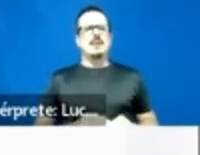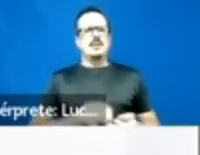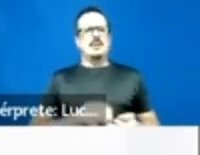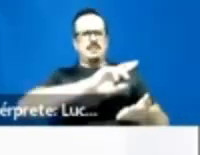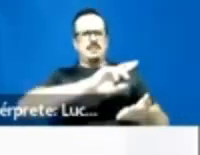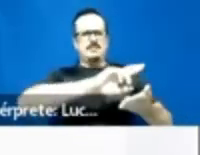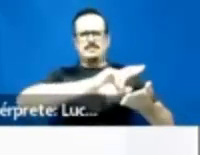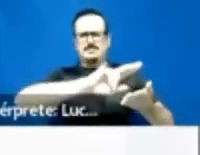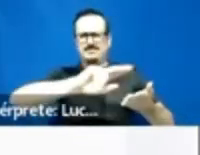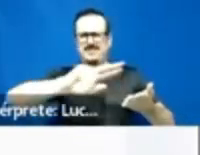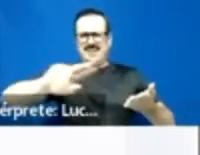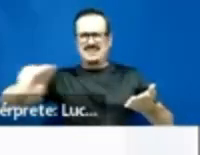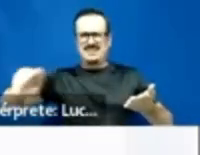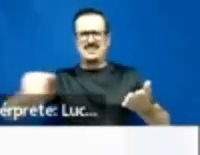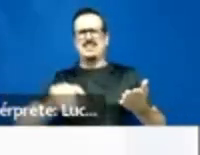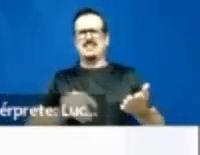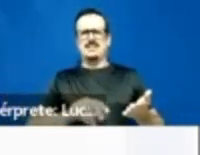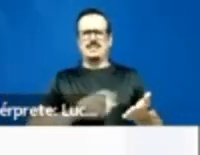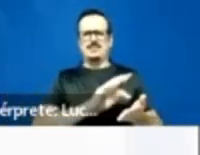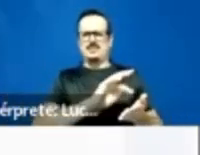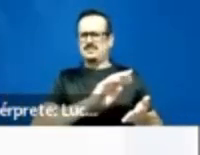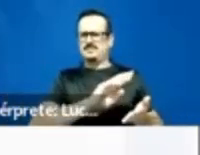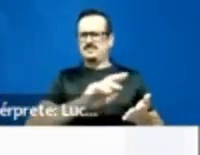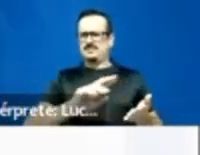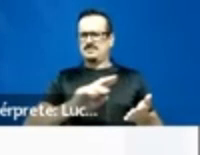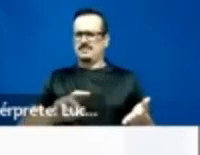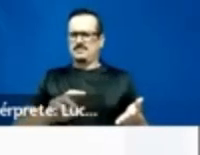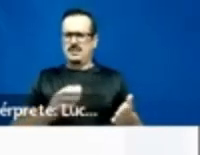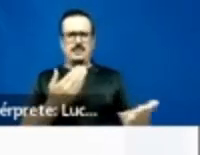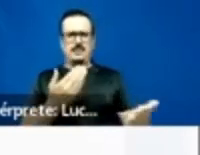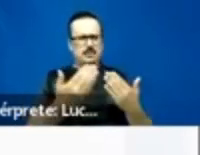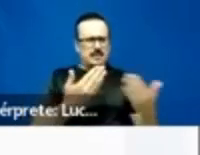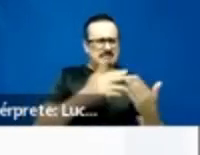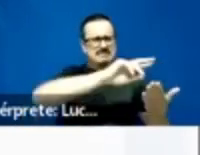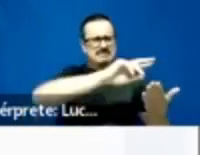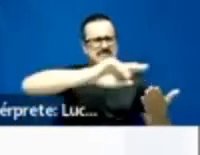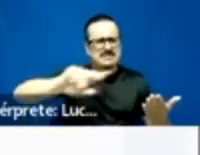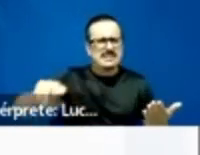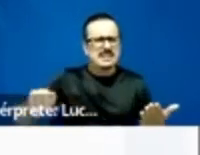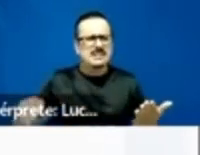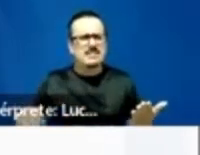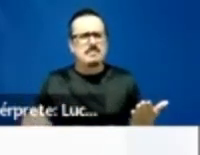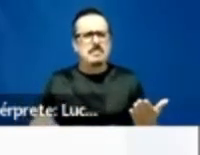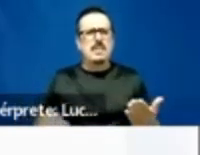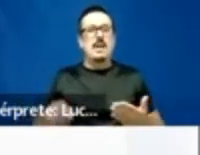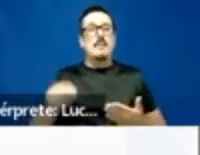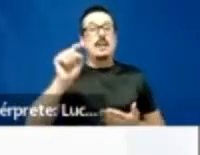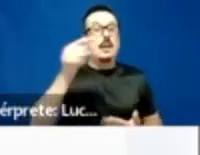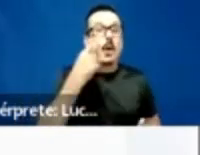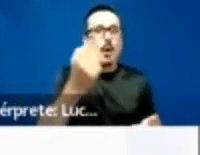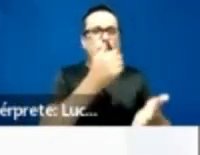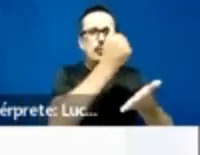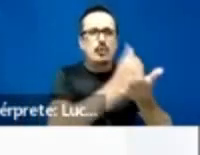era uma frente parlamentar. Mas olha o ponto. Aqui é destacado que a Timol é a